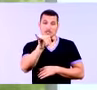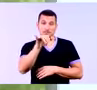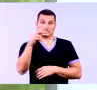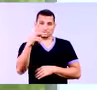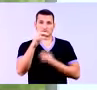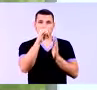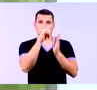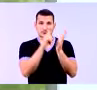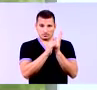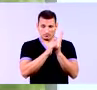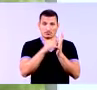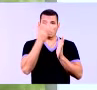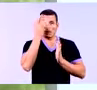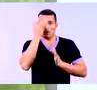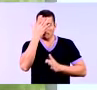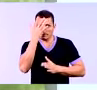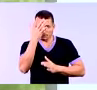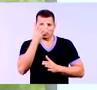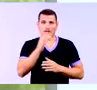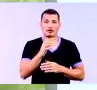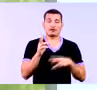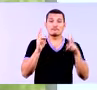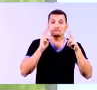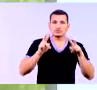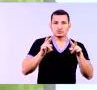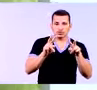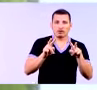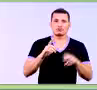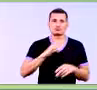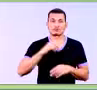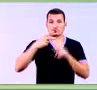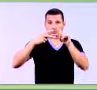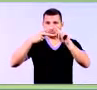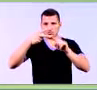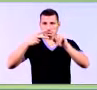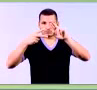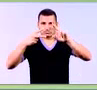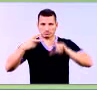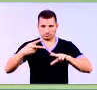para facilitar a parte visual, 2 modelos. Vamos ver quais são.